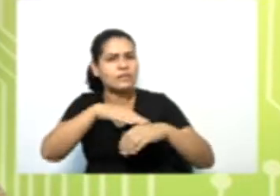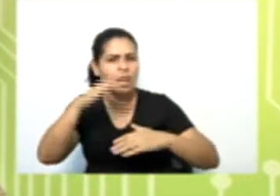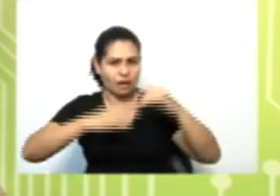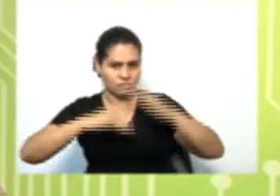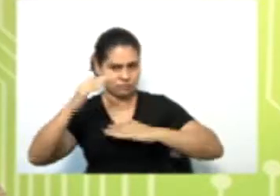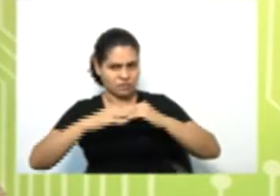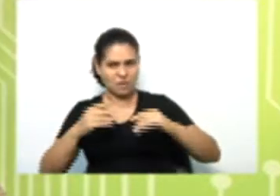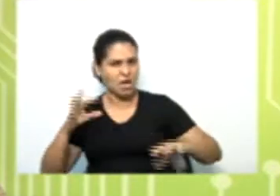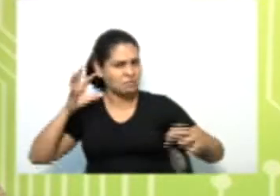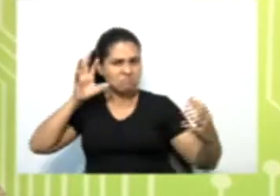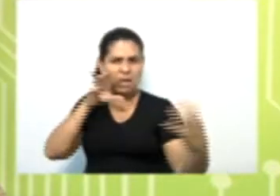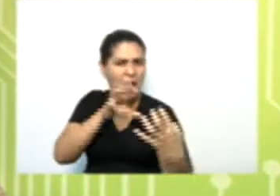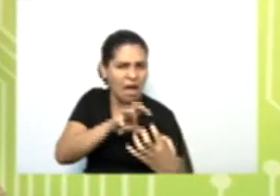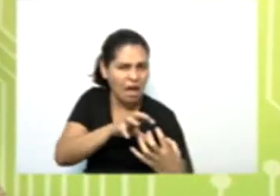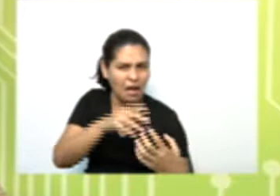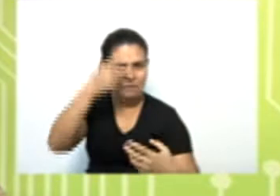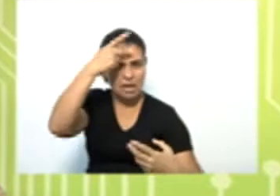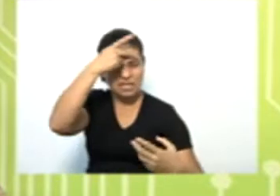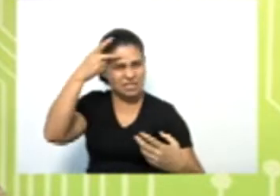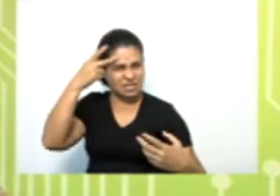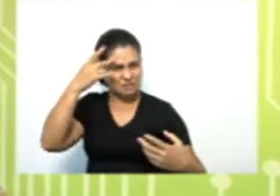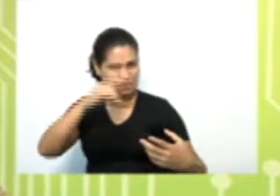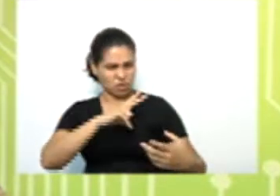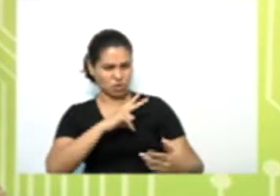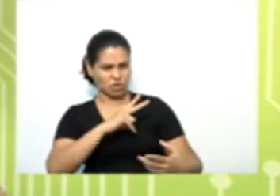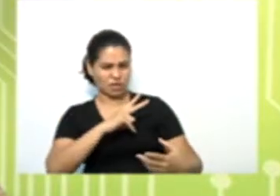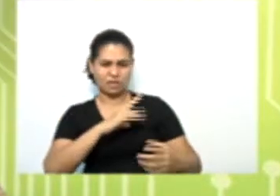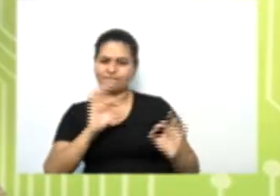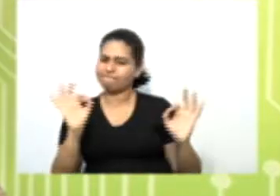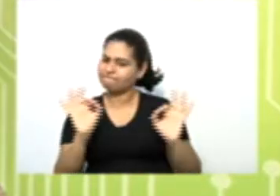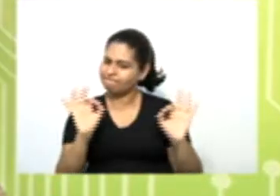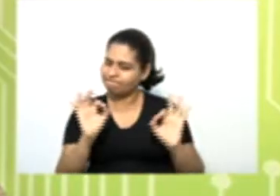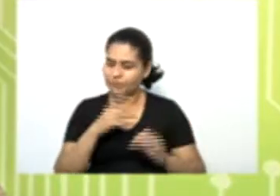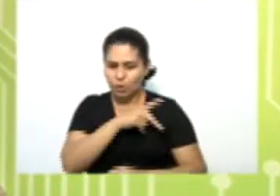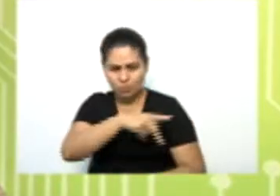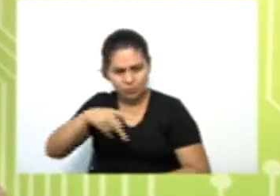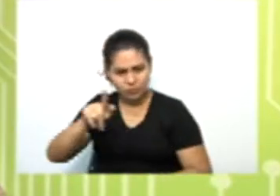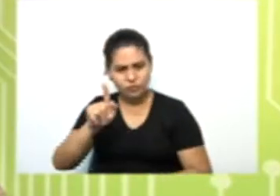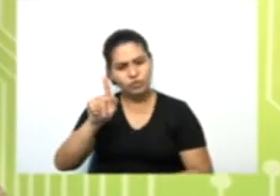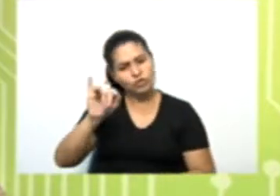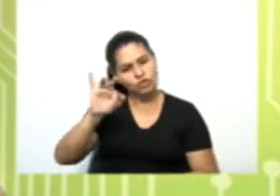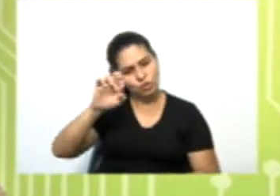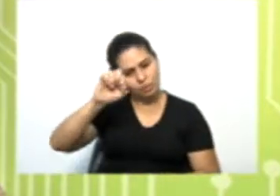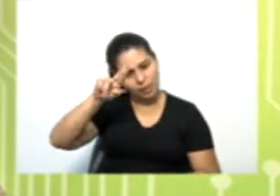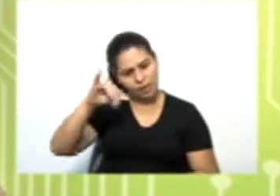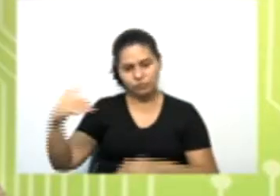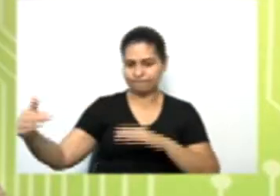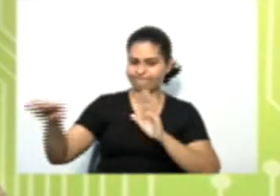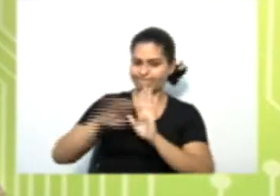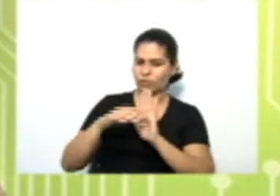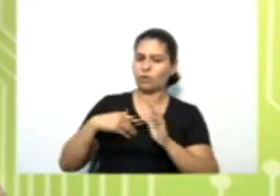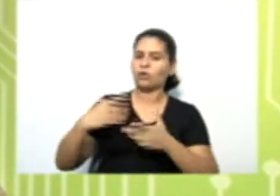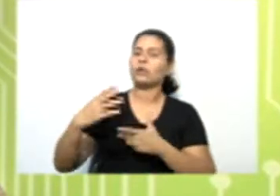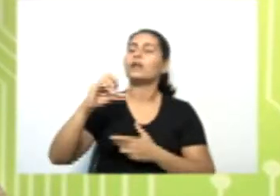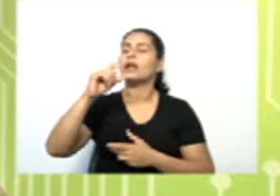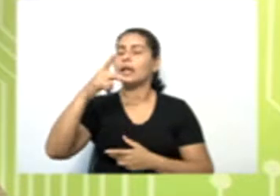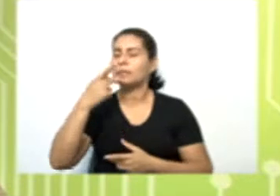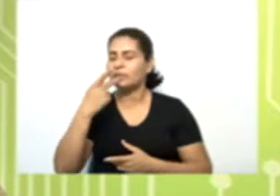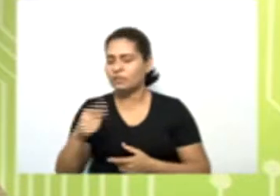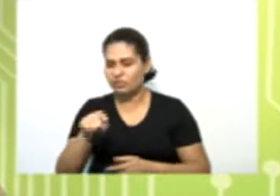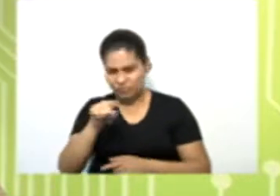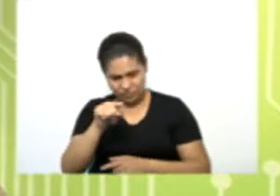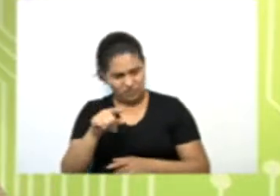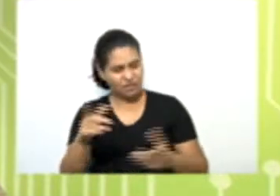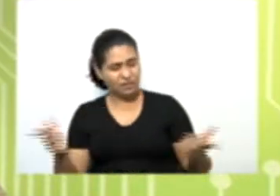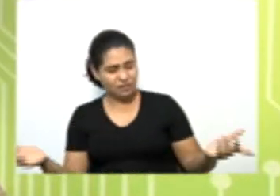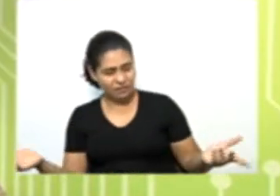agredir a pessoa de forma pessoal. Por exemplo, não é? O professor Gilberto chega para mim, não é? E diz assim: ô Clébio, você